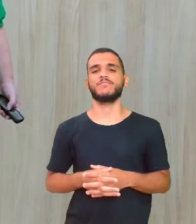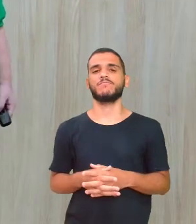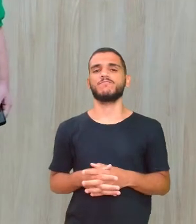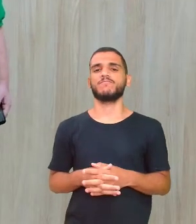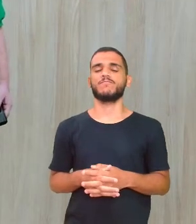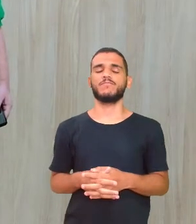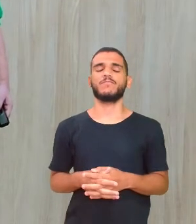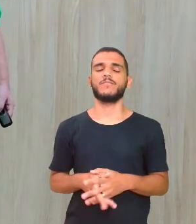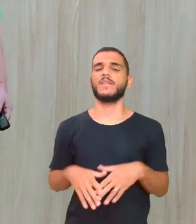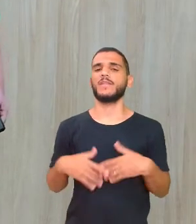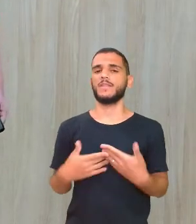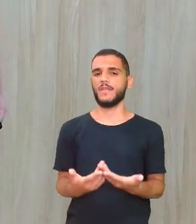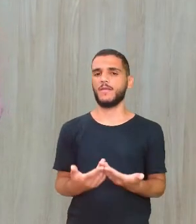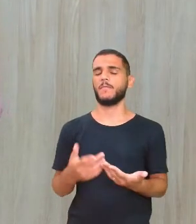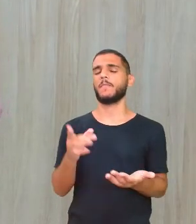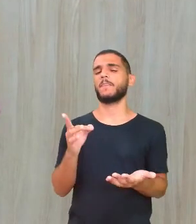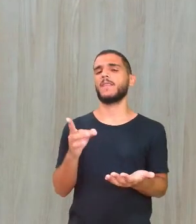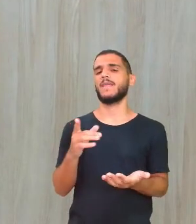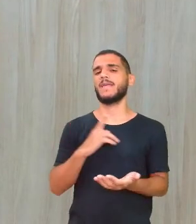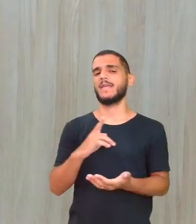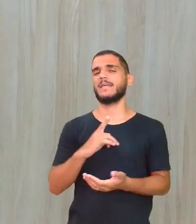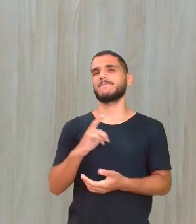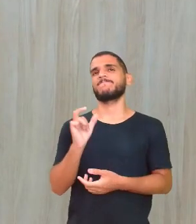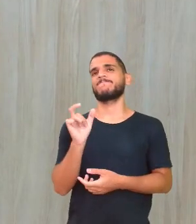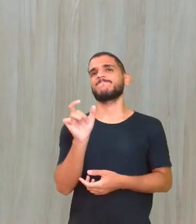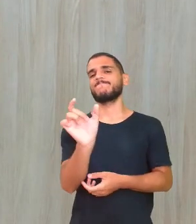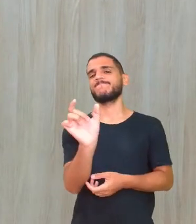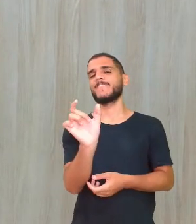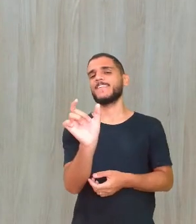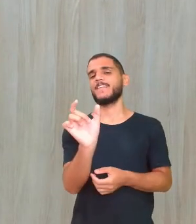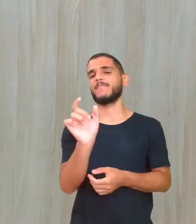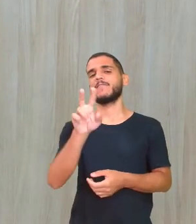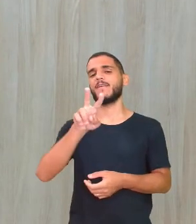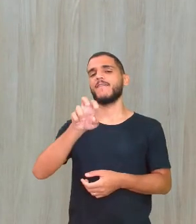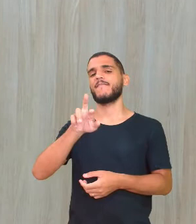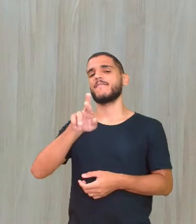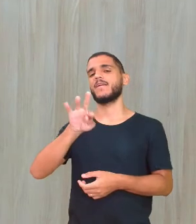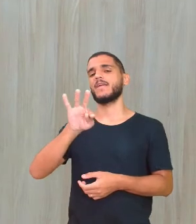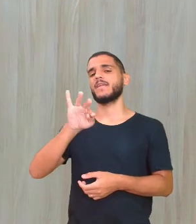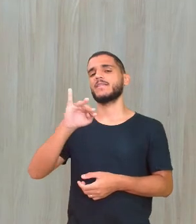Pode. Mas, de repente, essa palavra pode ser